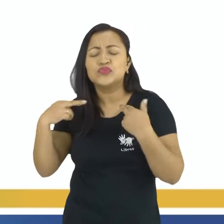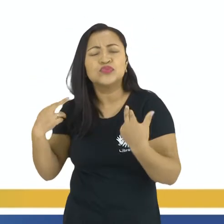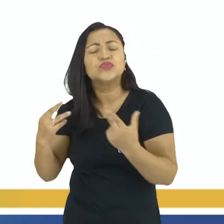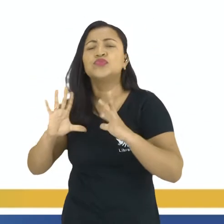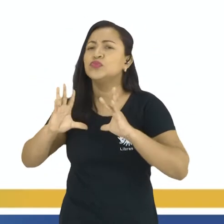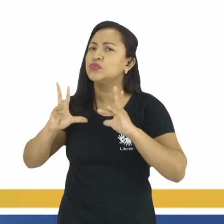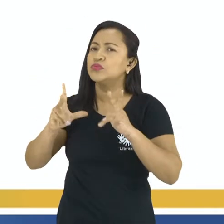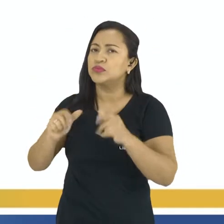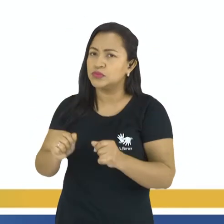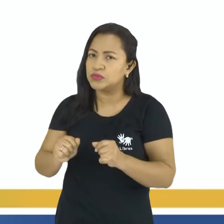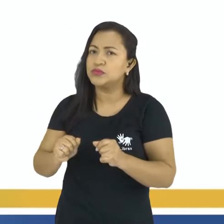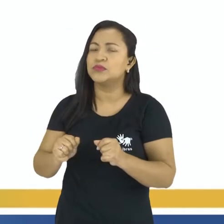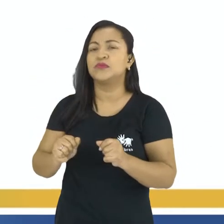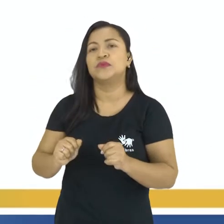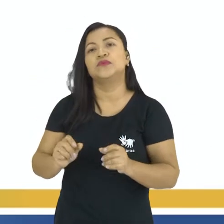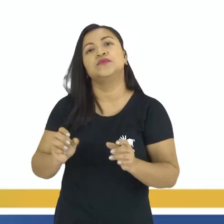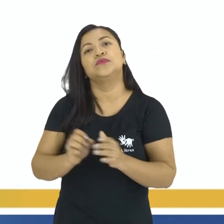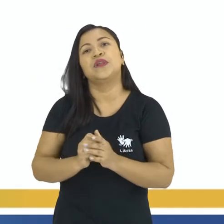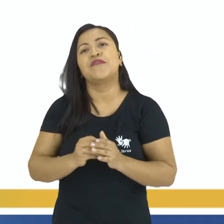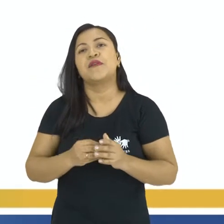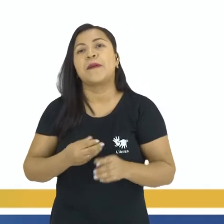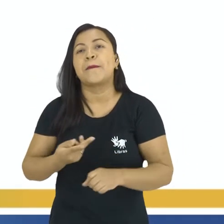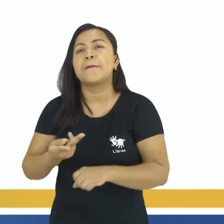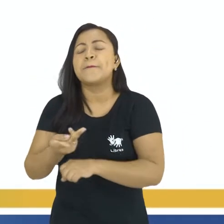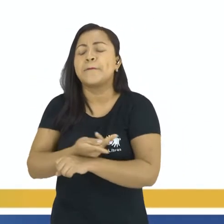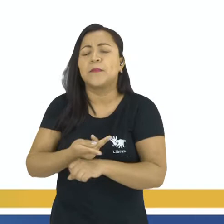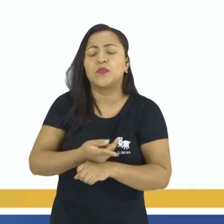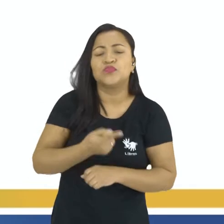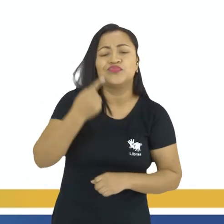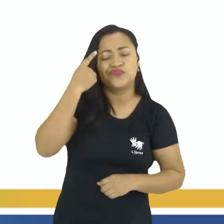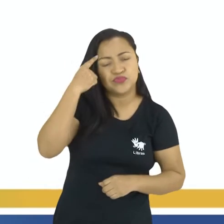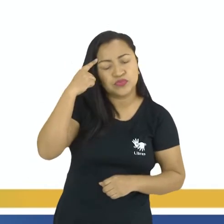estavam envolvidos na busca por uma nova